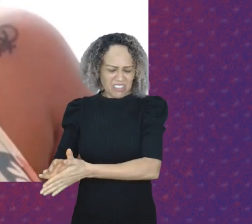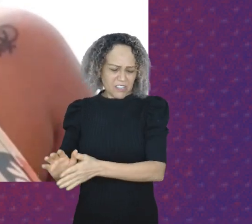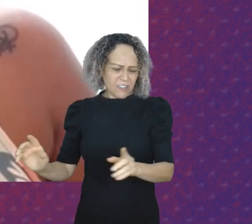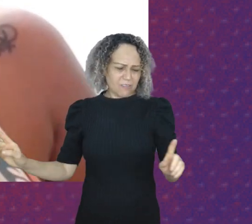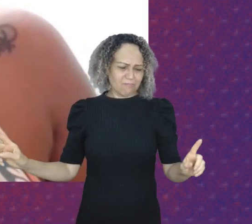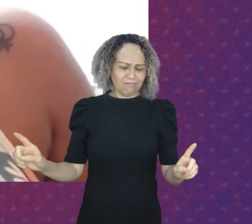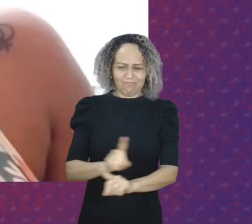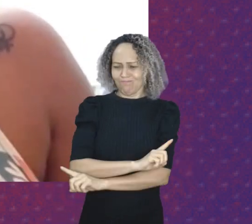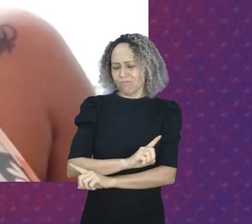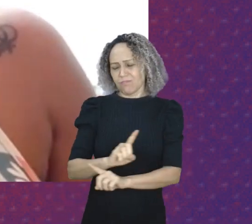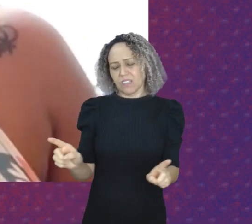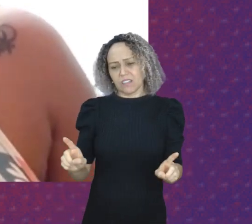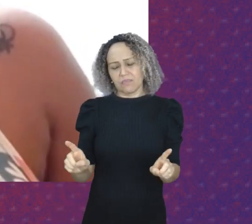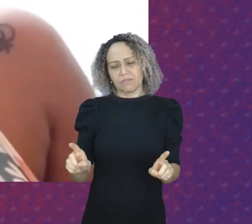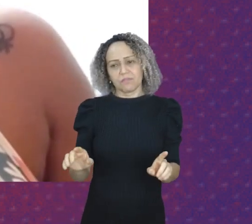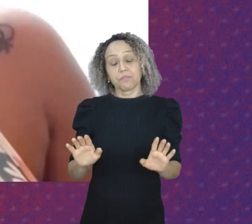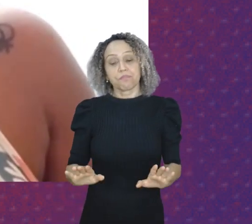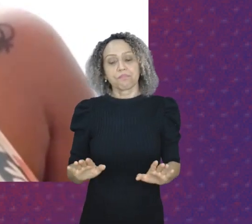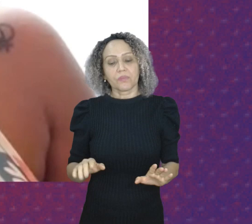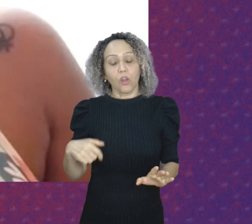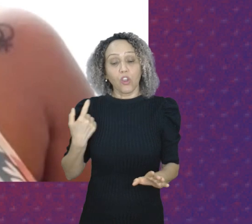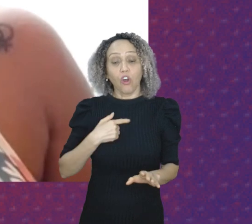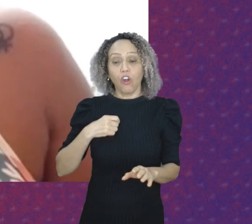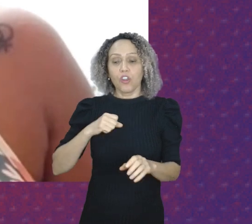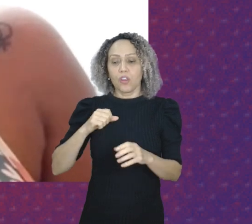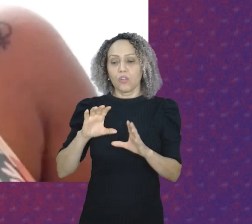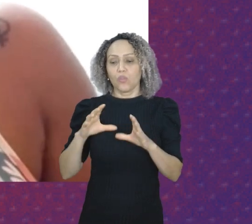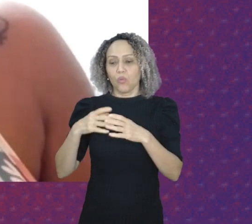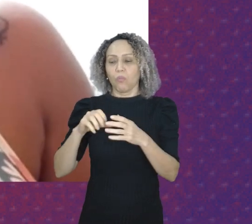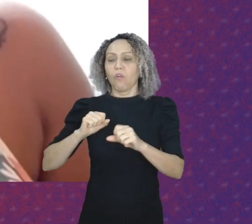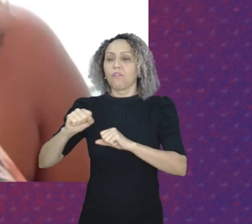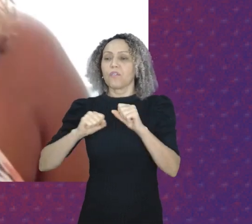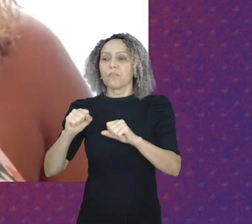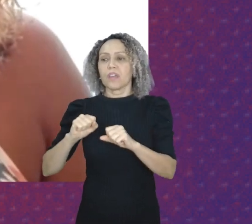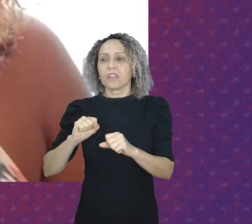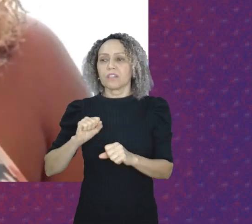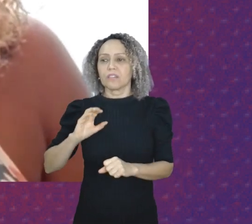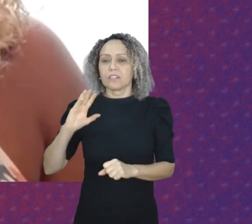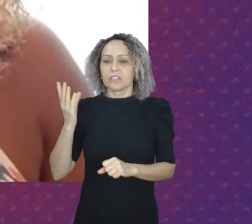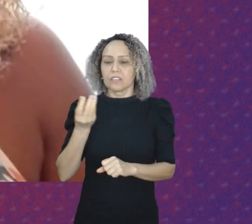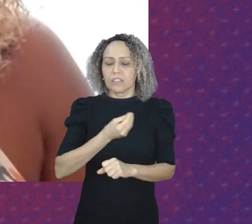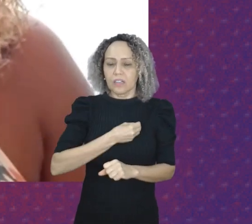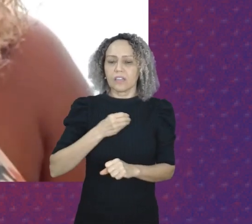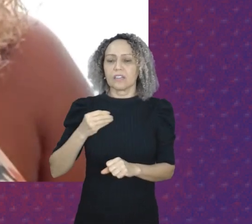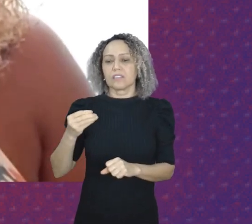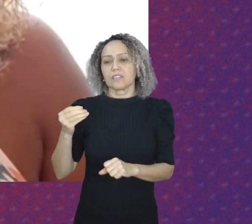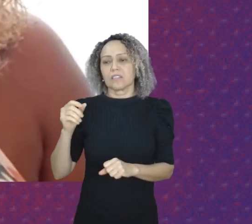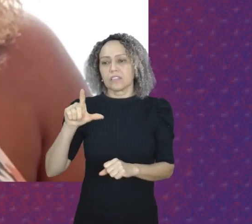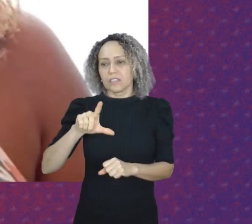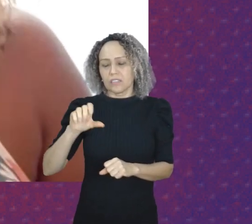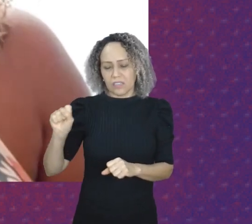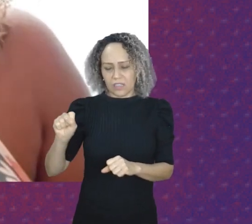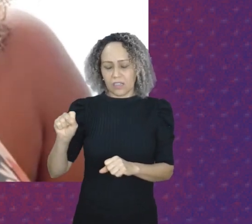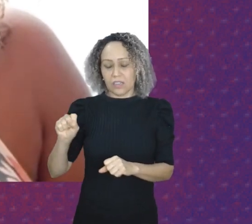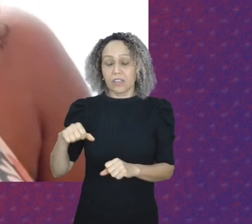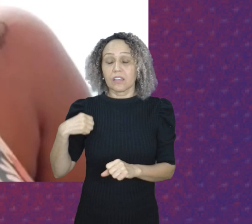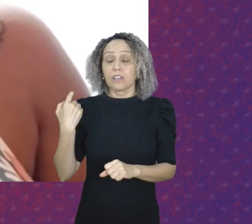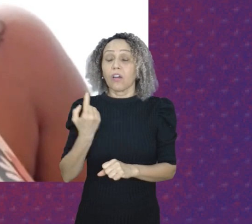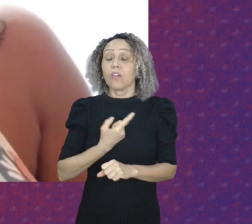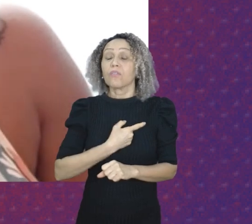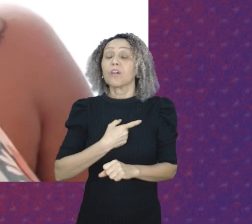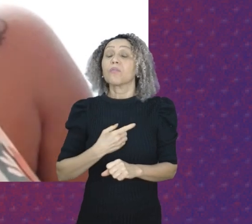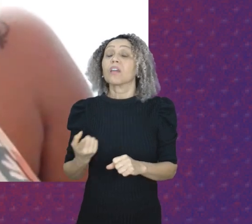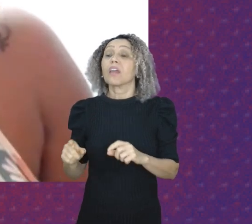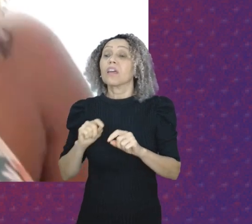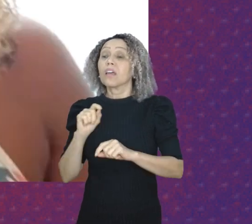Bissexuais, vamos agora para o próximo, que agora não é mais Senal, é Senalesbi. Vai ser aqui em